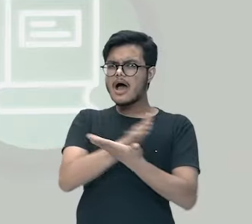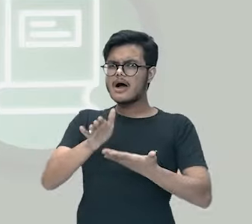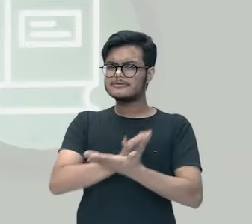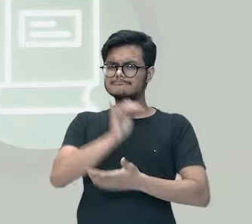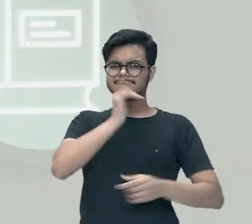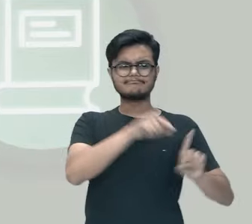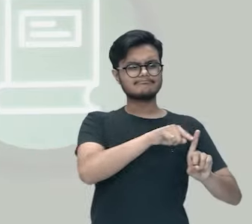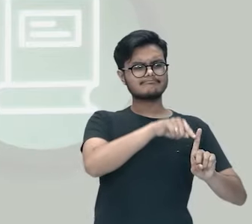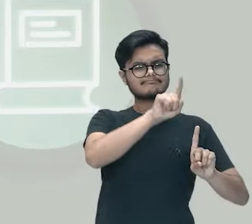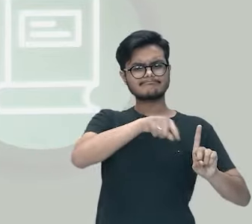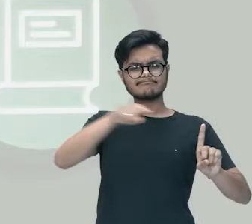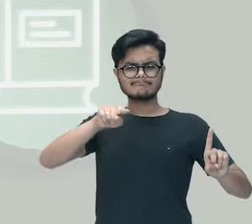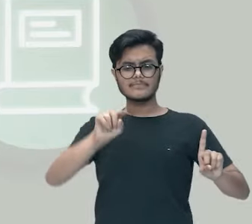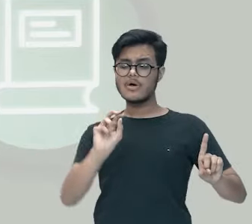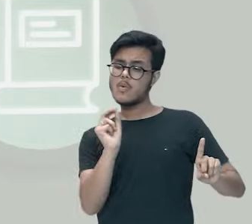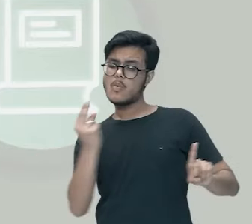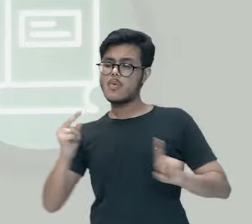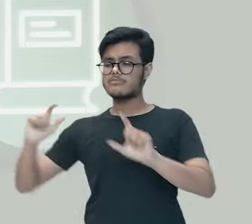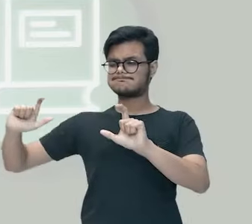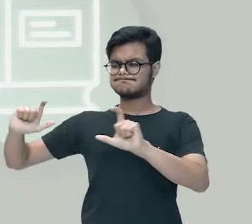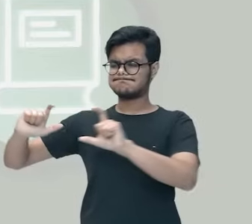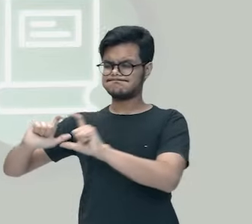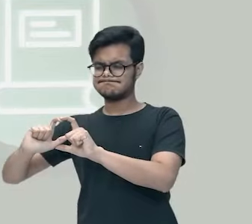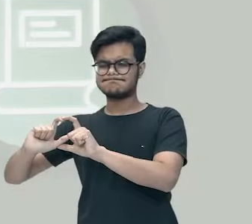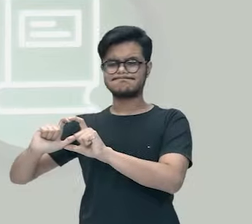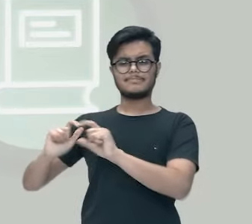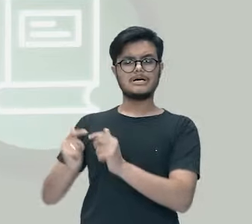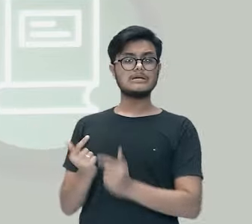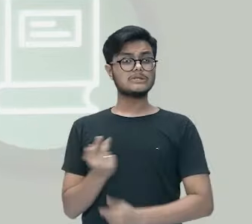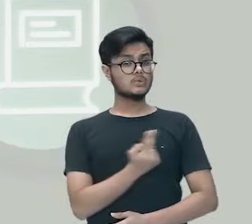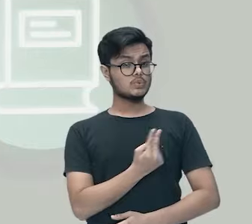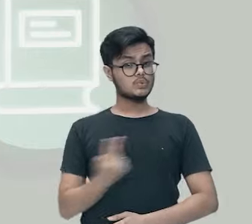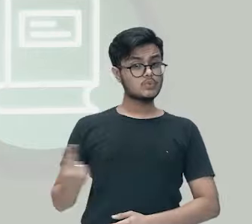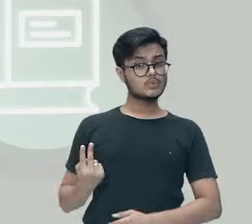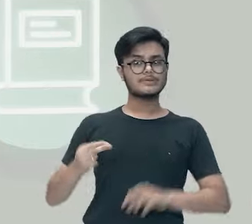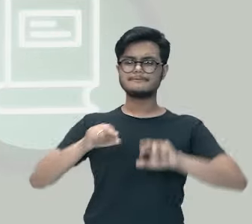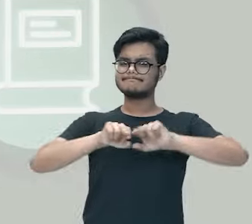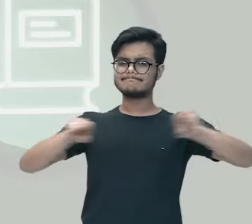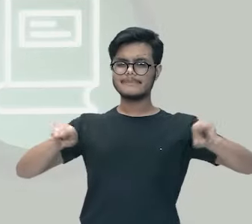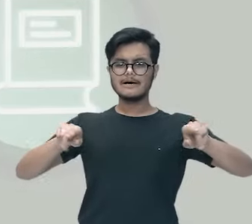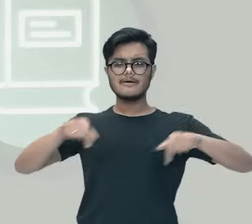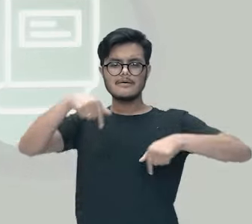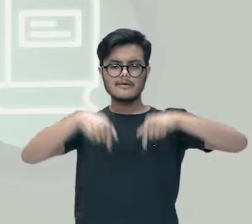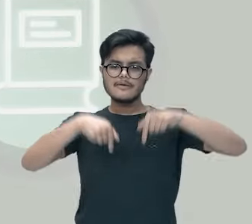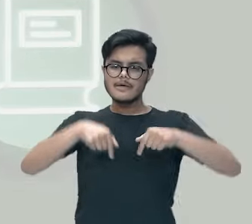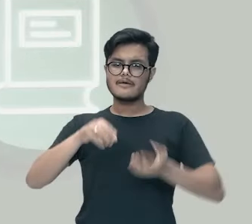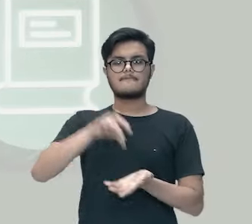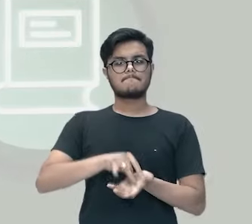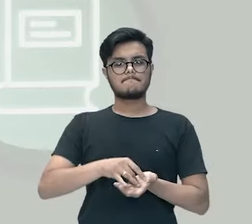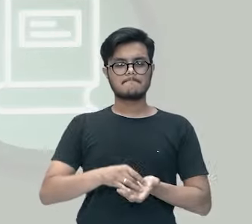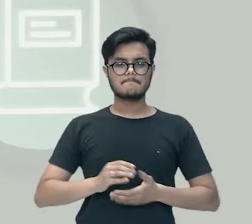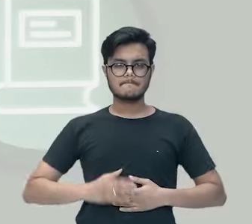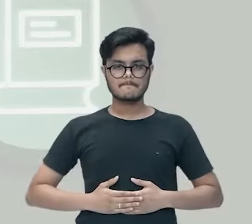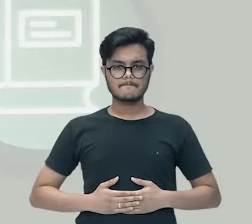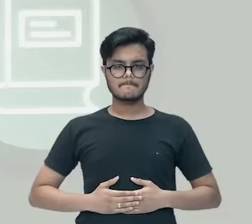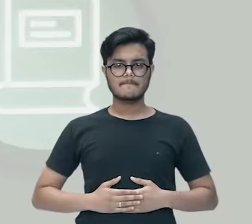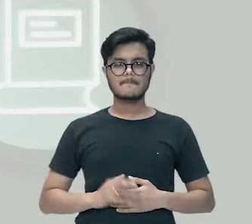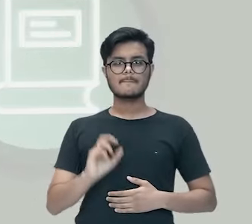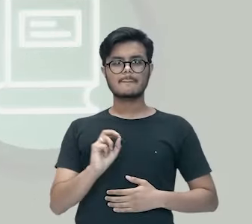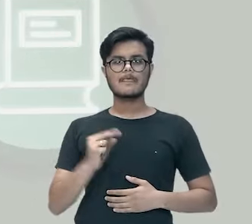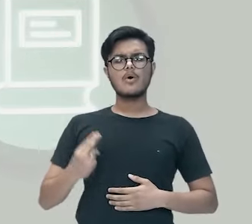os parafínicos, ou então de cadeia mista, uma combinação ali de aberta e fechada, ou então até